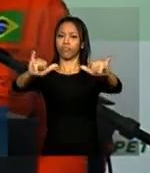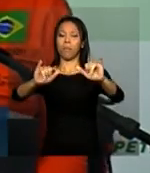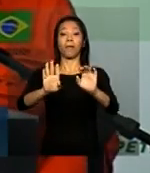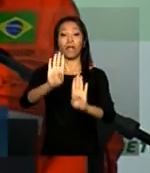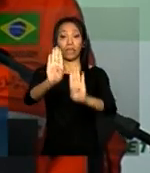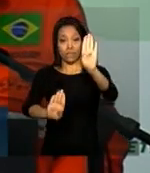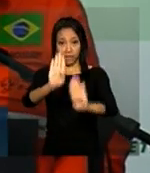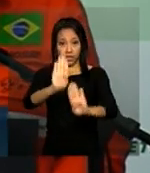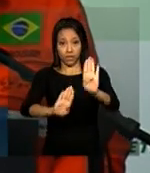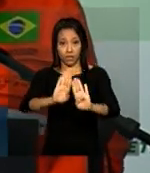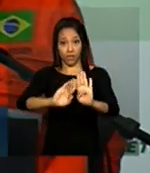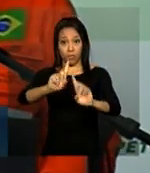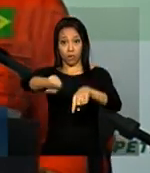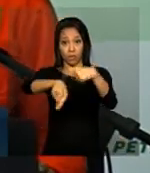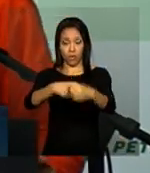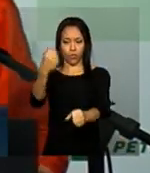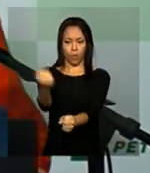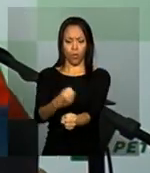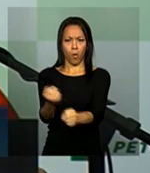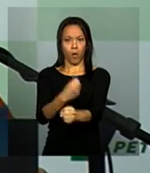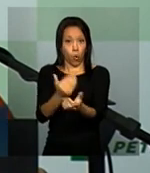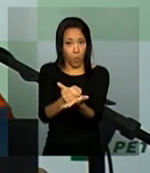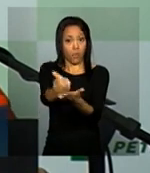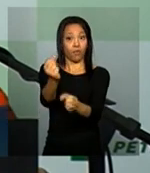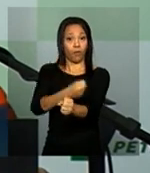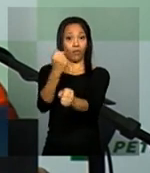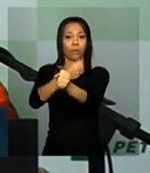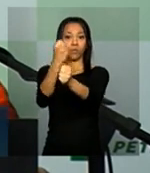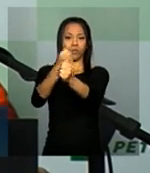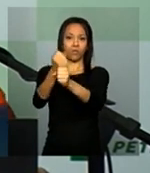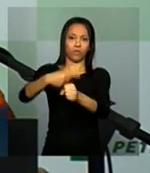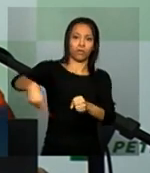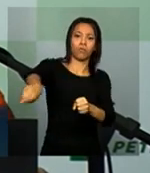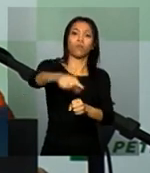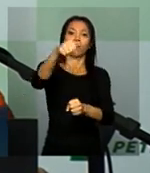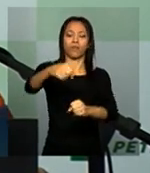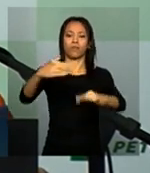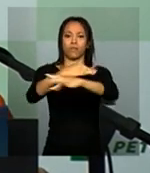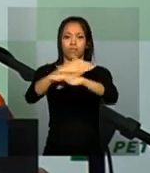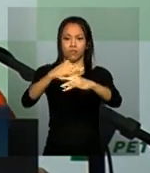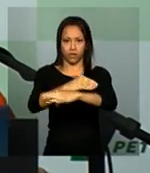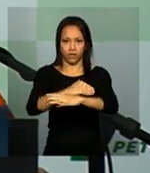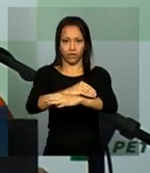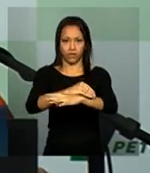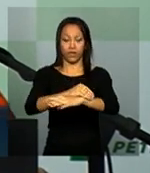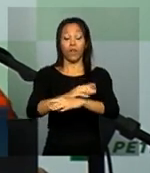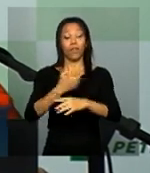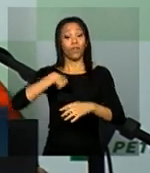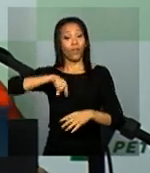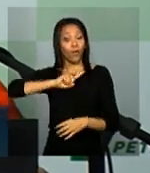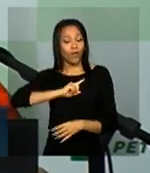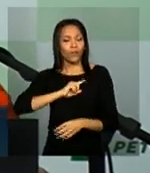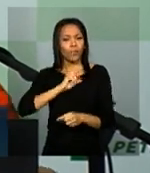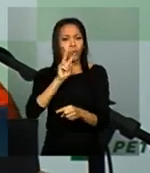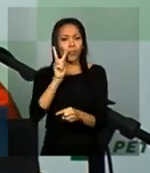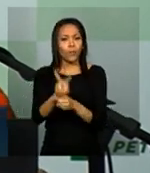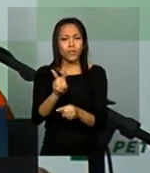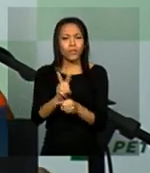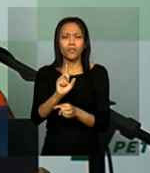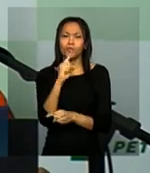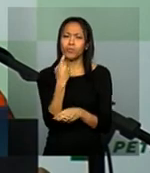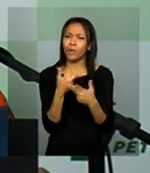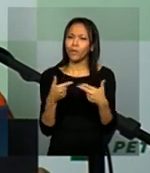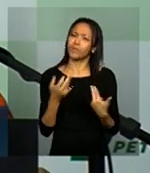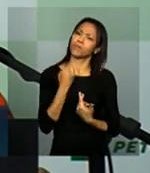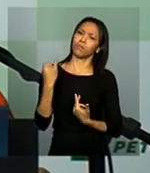da construção do arco metropolitano, nós estamos cuidando de uma coisa que é importantíssima,